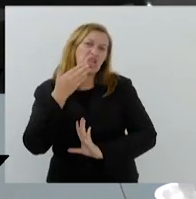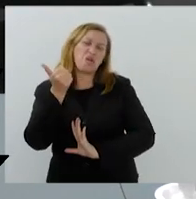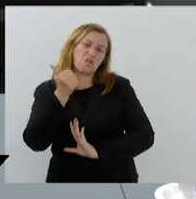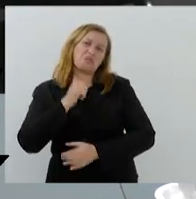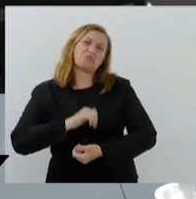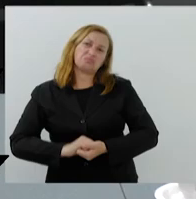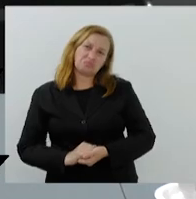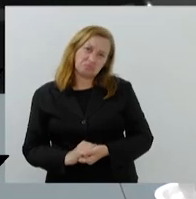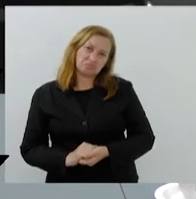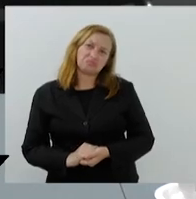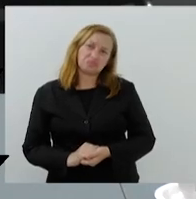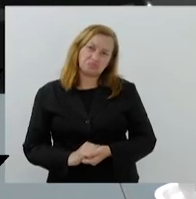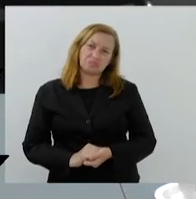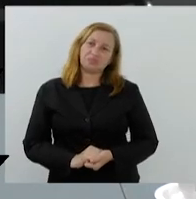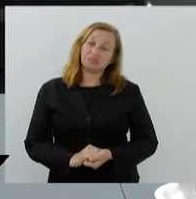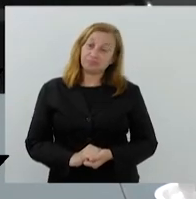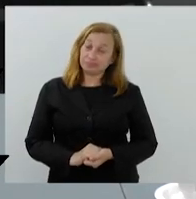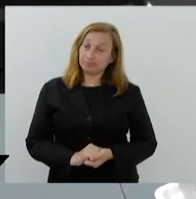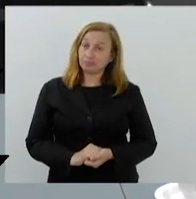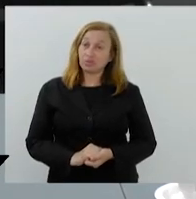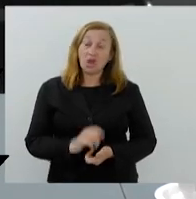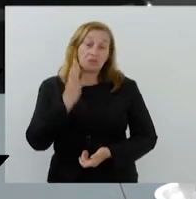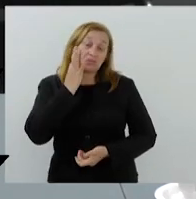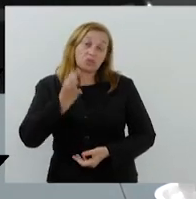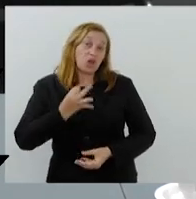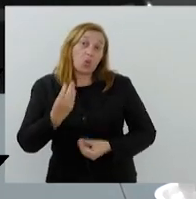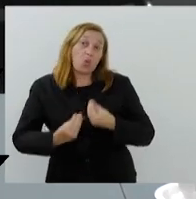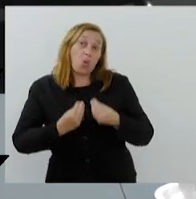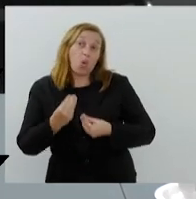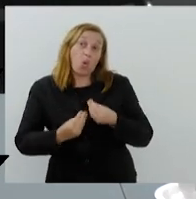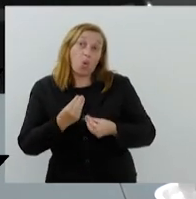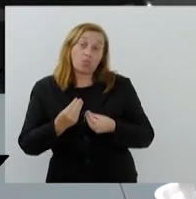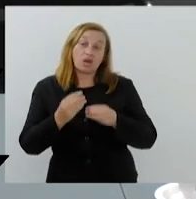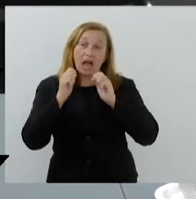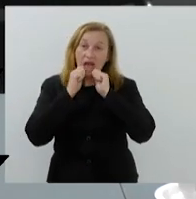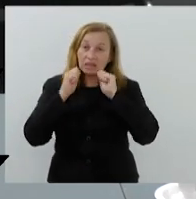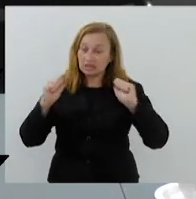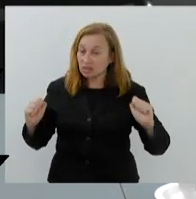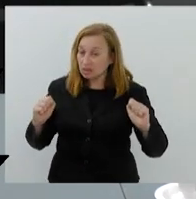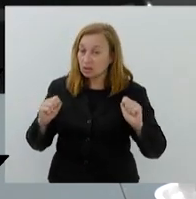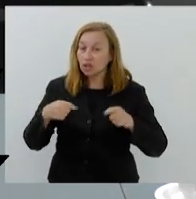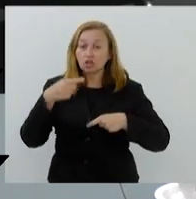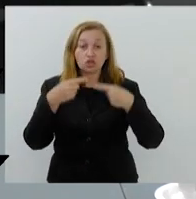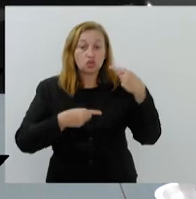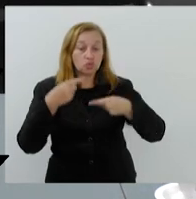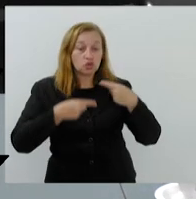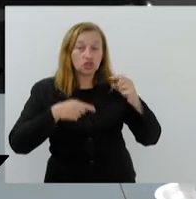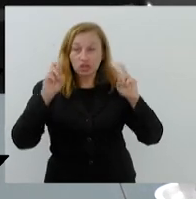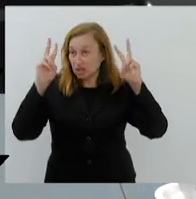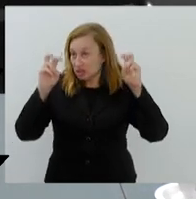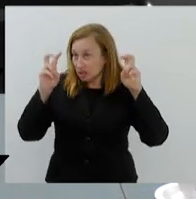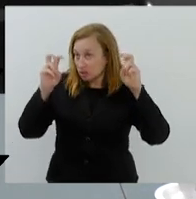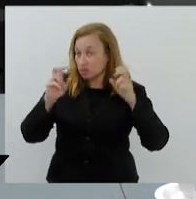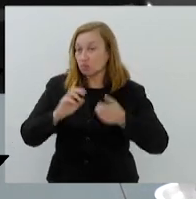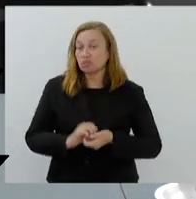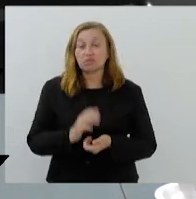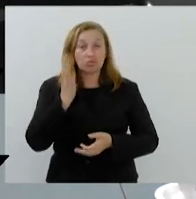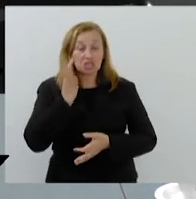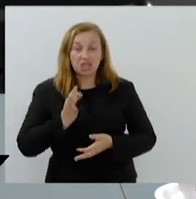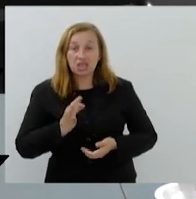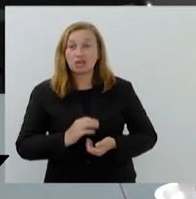mais profunda. Eu não sei como as assessorias debateram essa questão, se é que foi